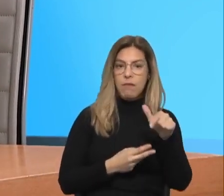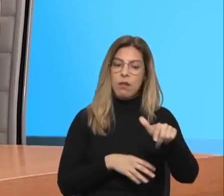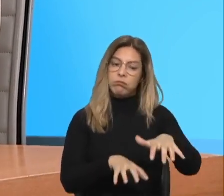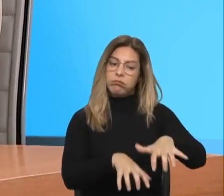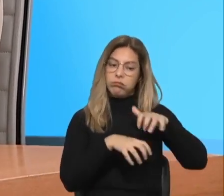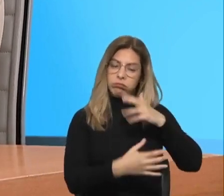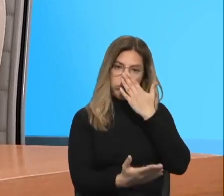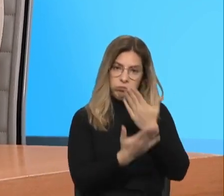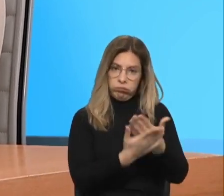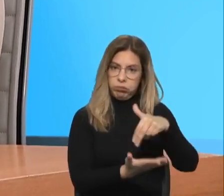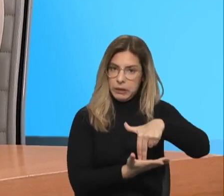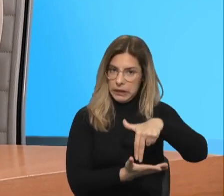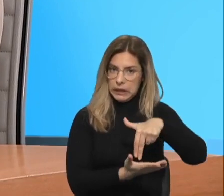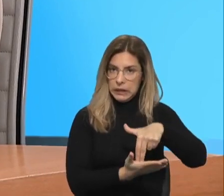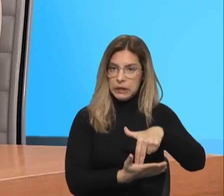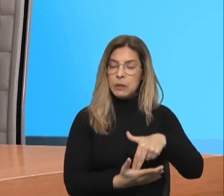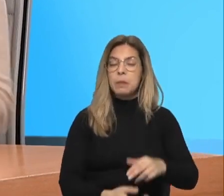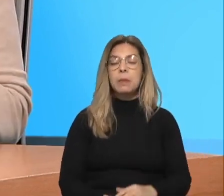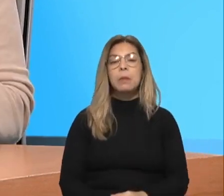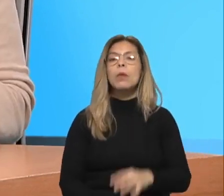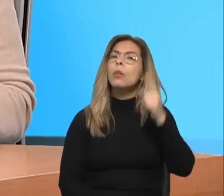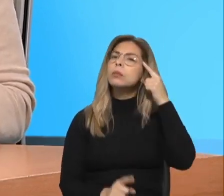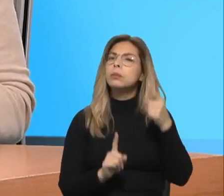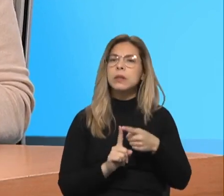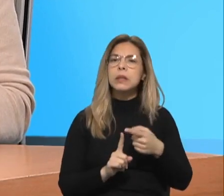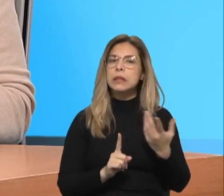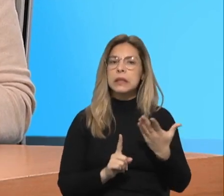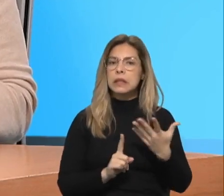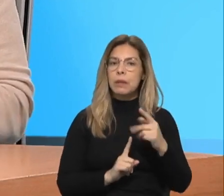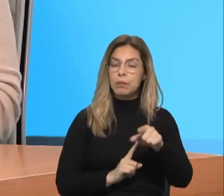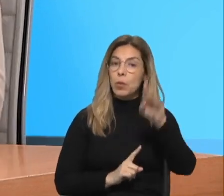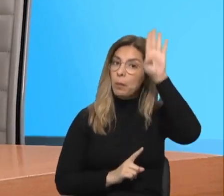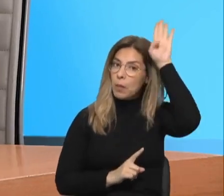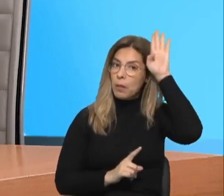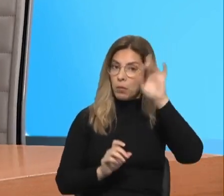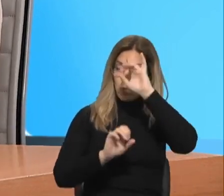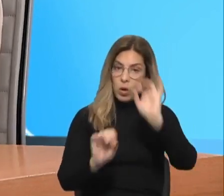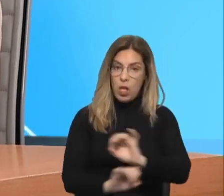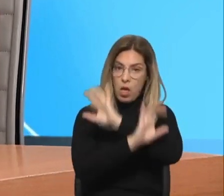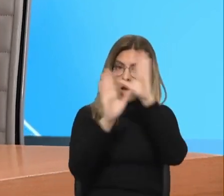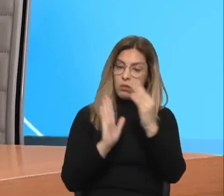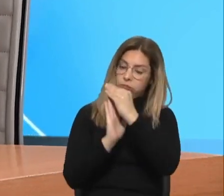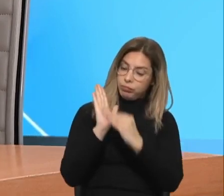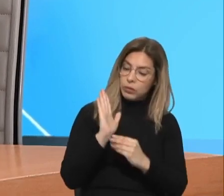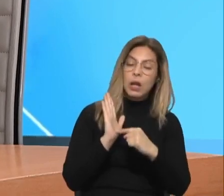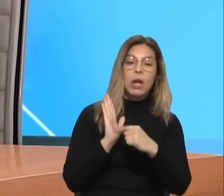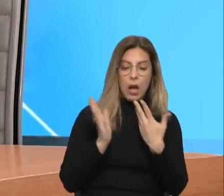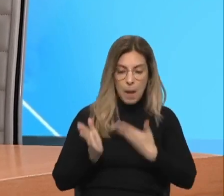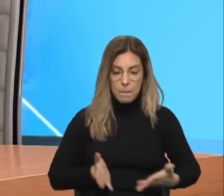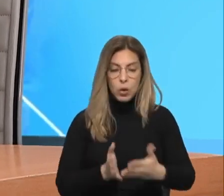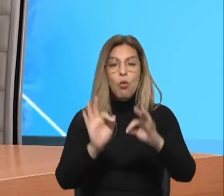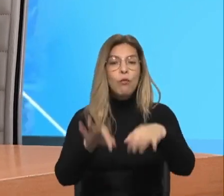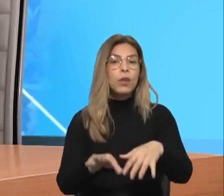presencial. O que se pretende é, e o Papa é muito claro no documento, é manter viva a chama. O caminho não acabou